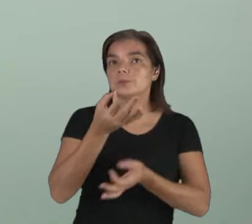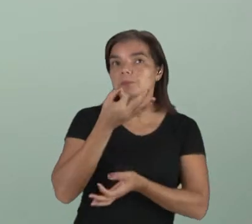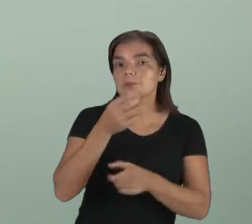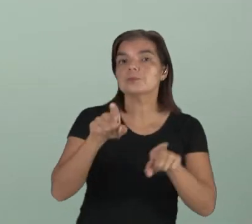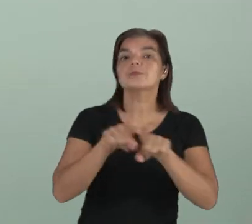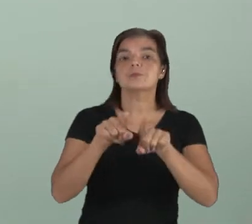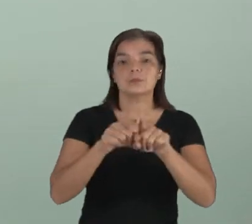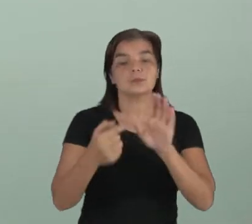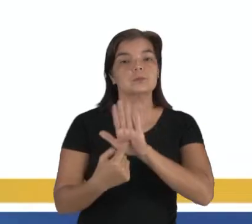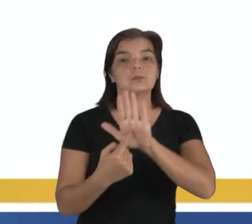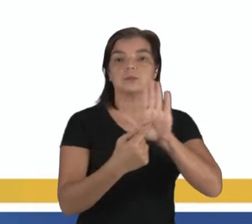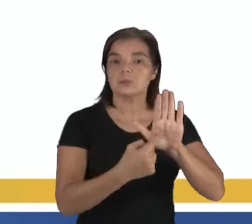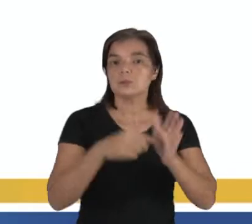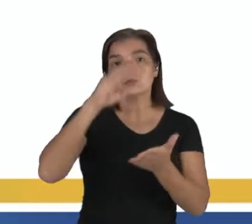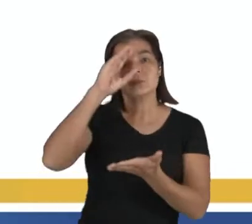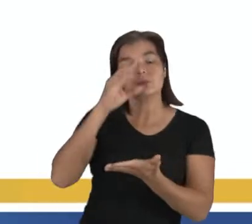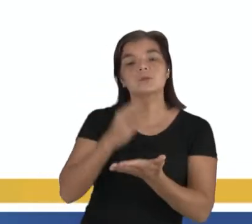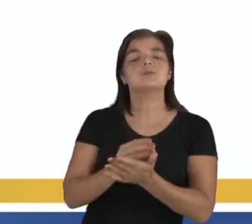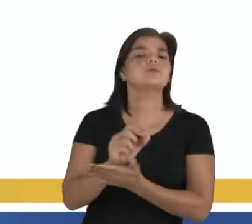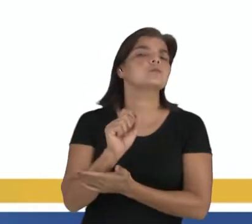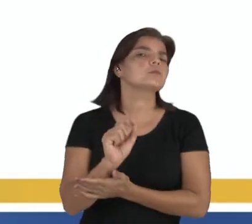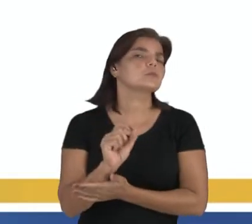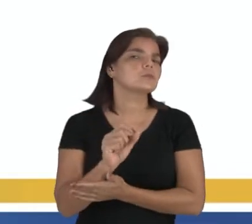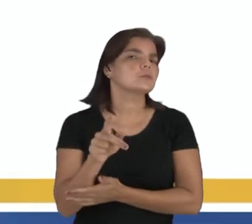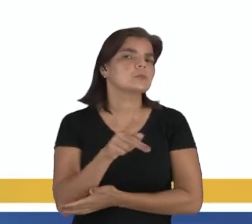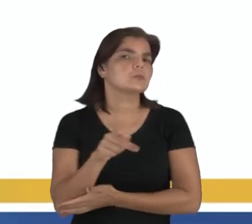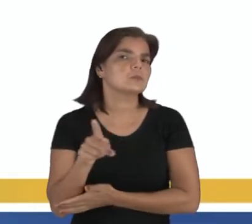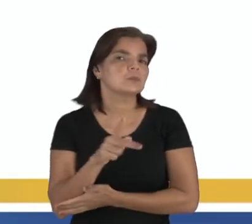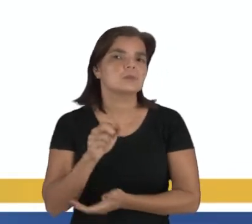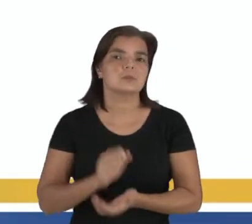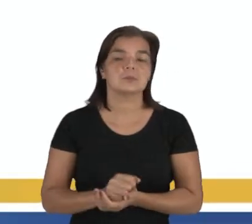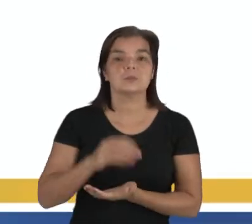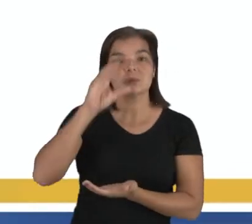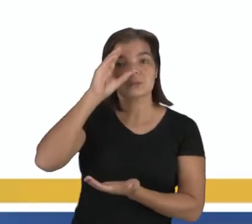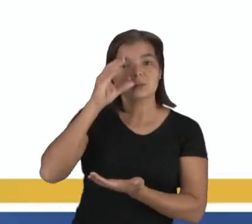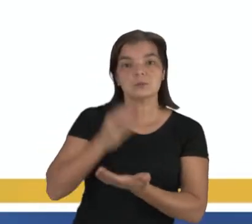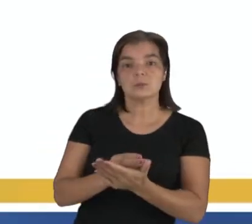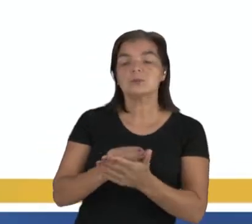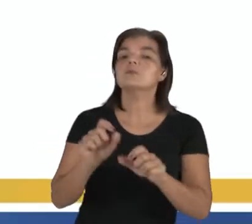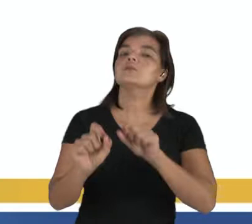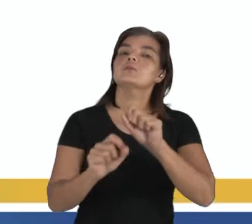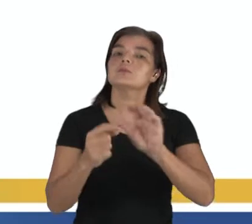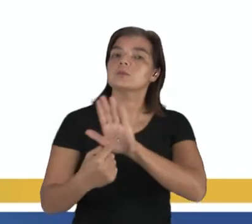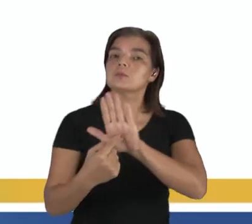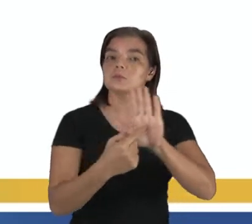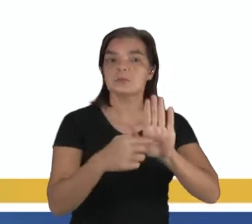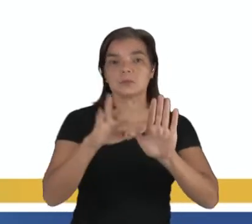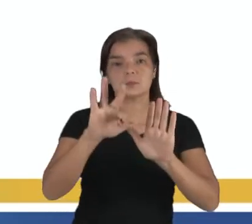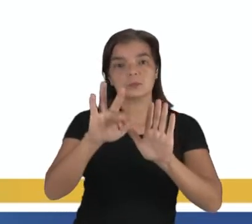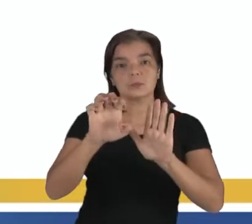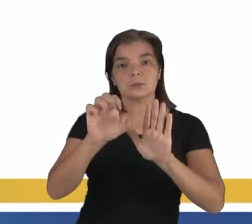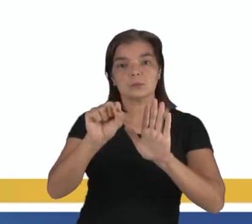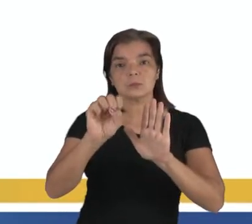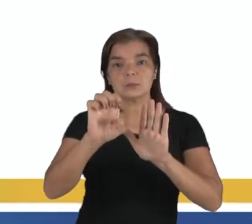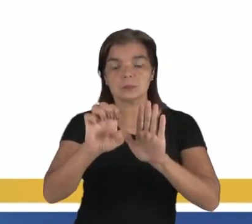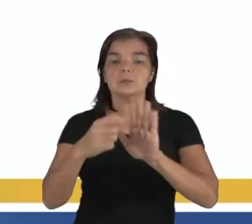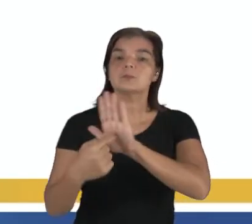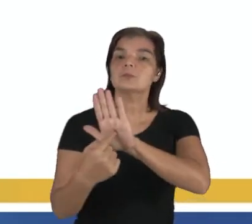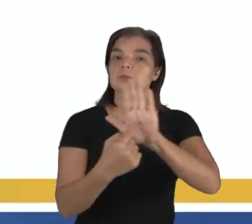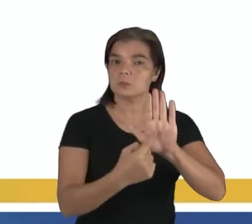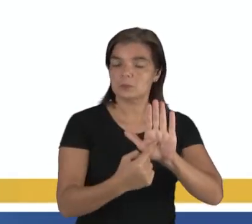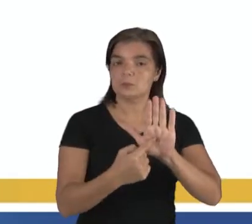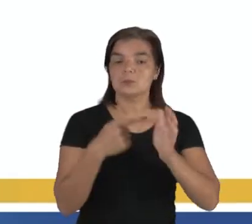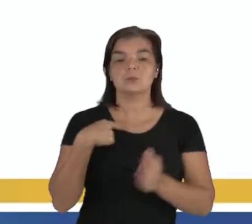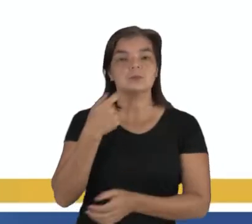uma tese. E o que é apresentar uma tese, professora? Gente, apresentar uma tese é demonstrar